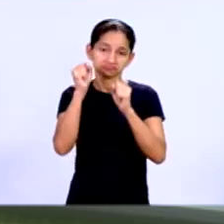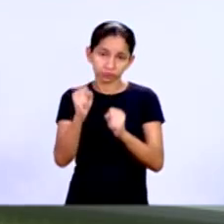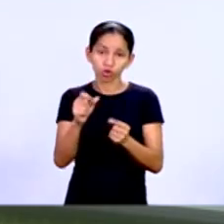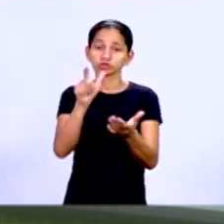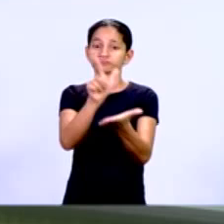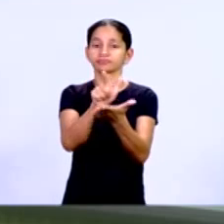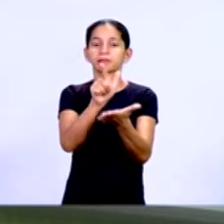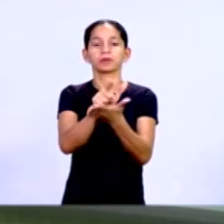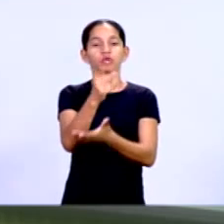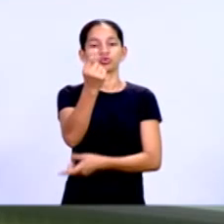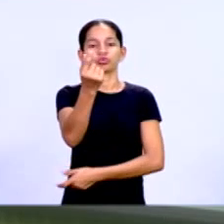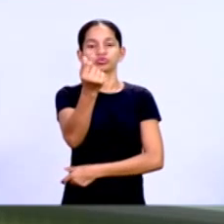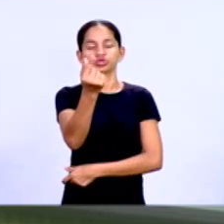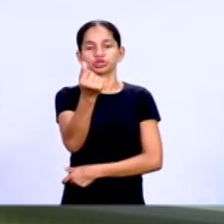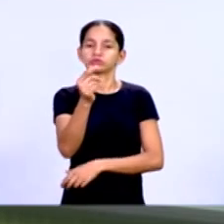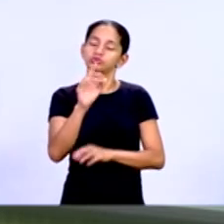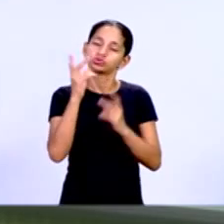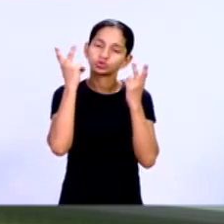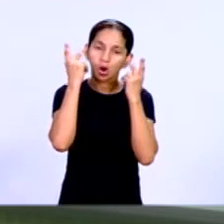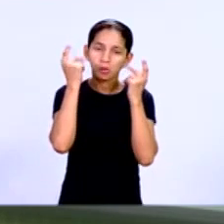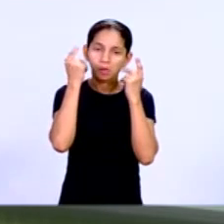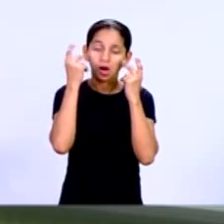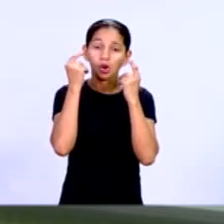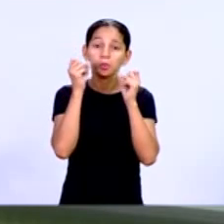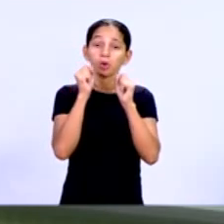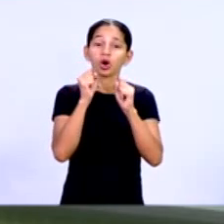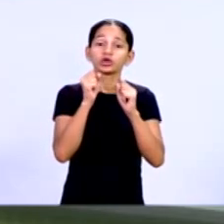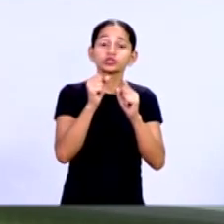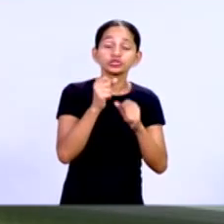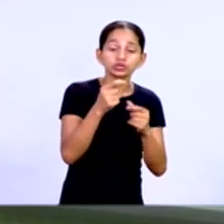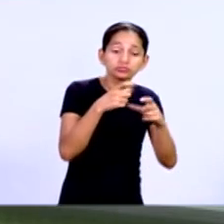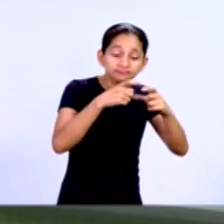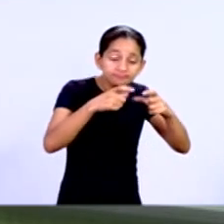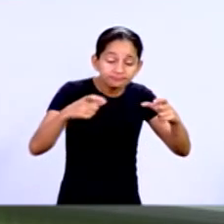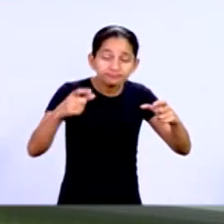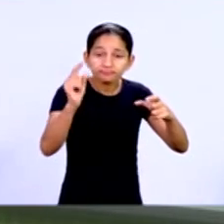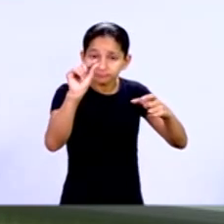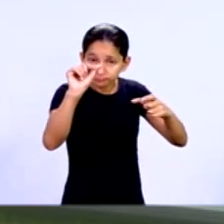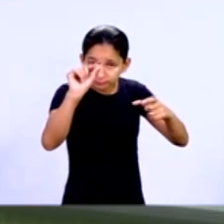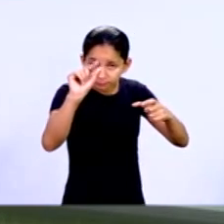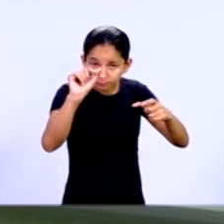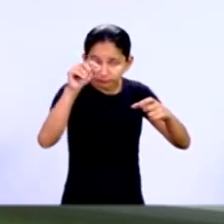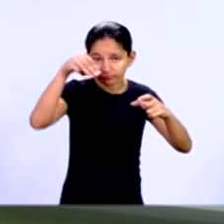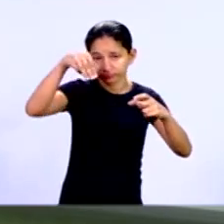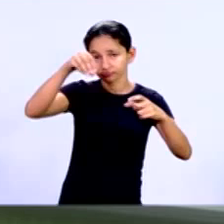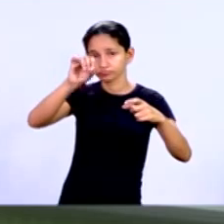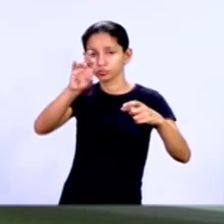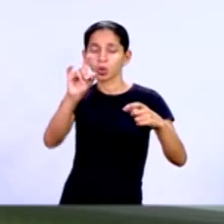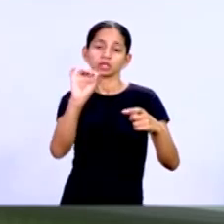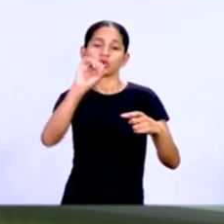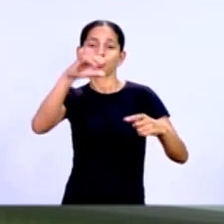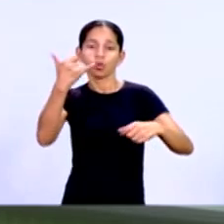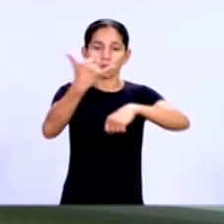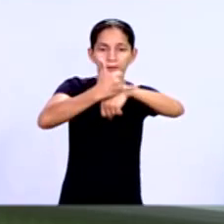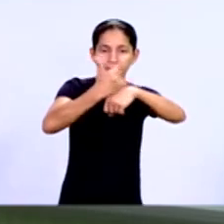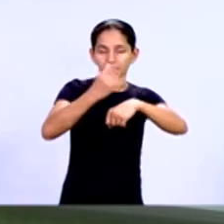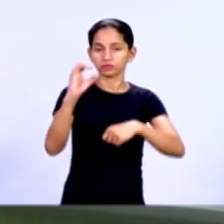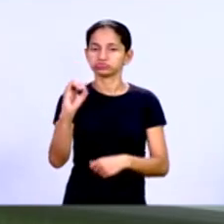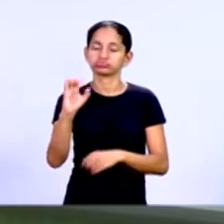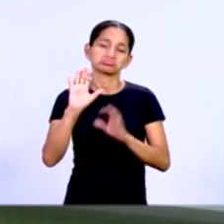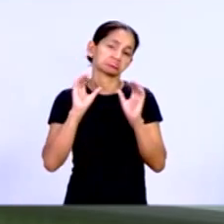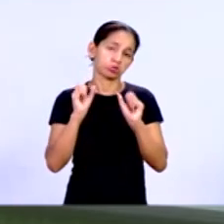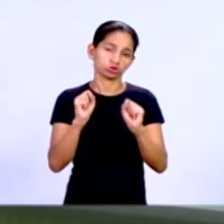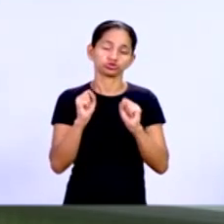papel moeda, temos a moeda física, que é o papel moeda ou moedas em espécie metálica, e